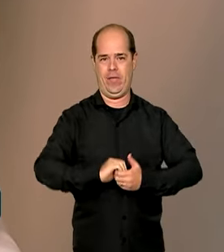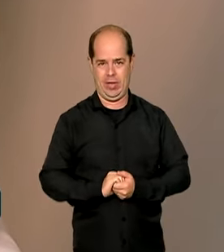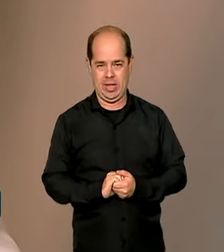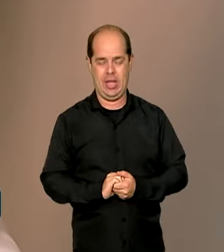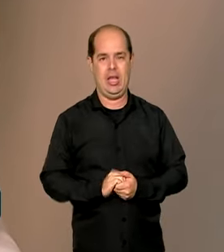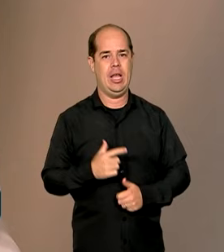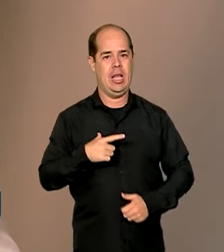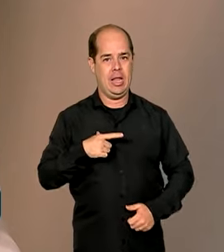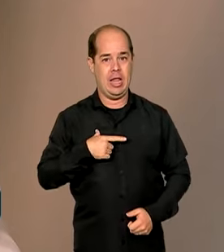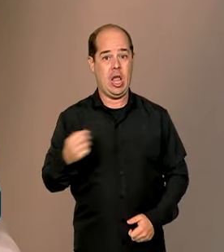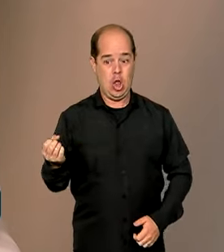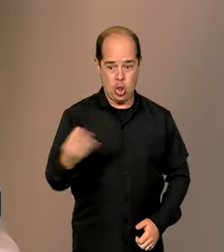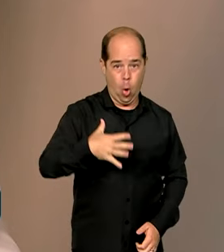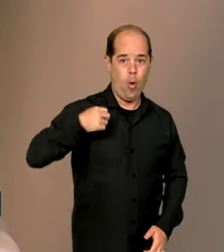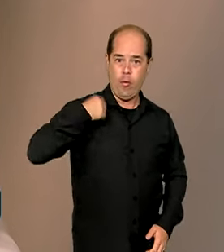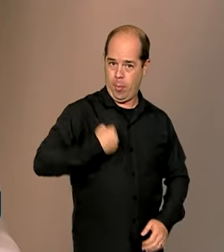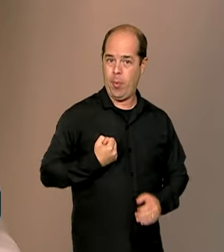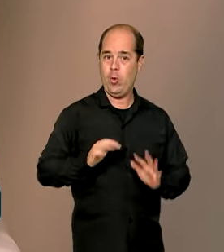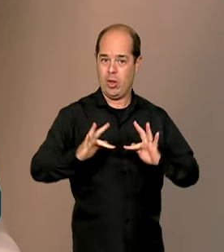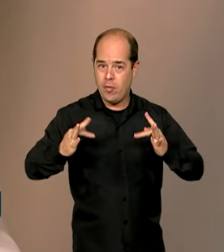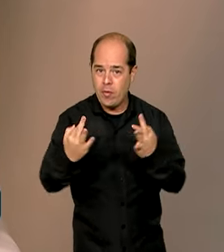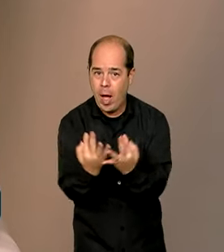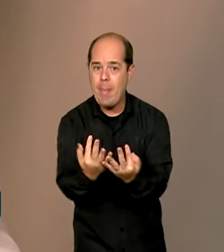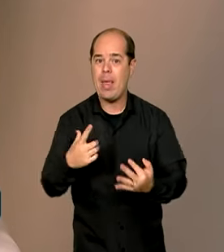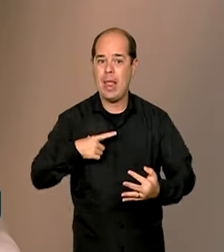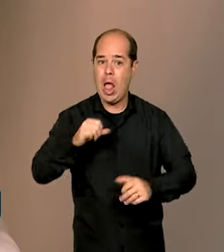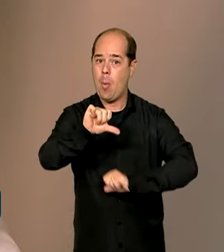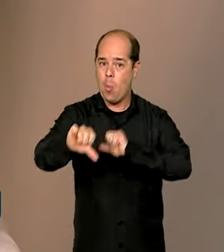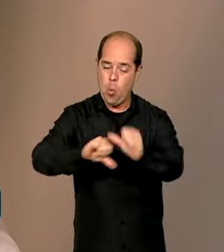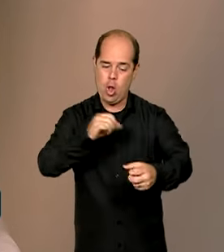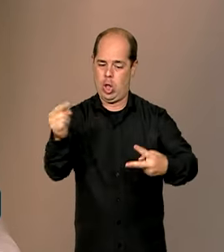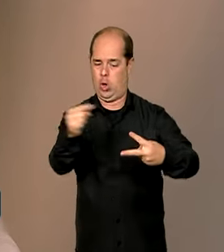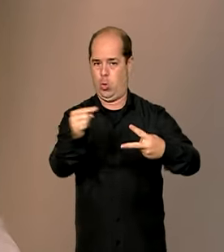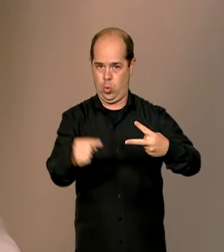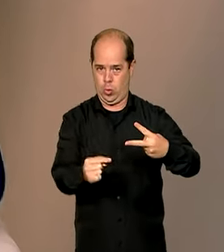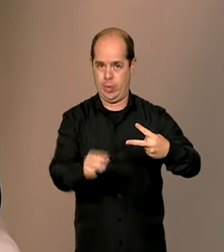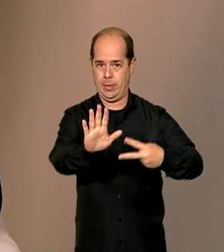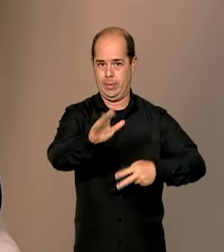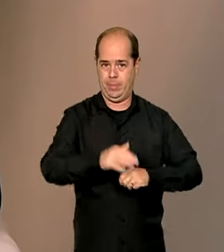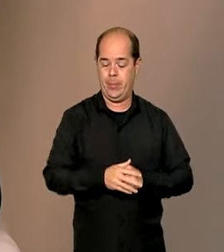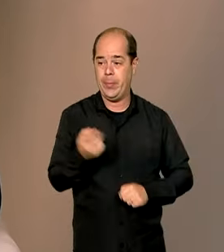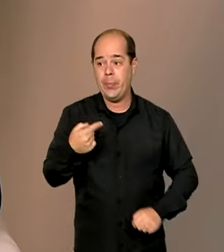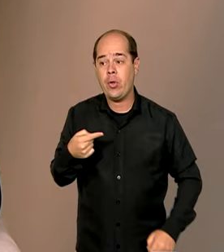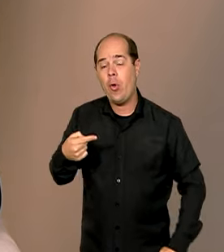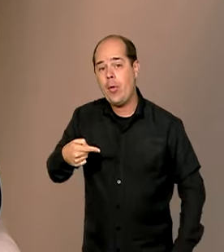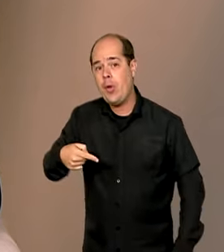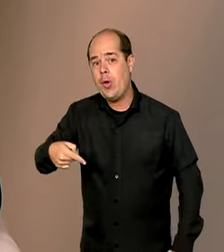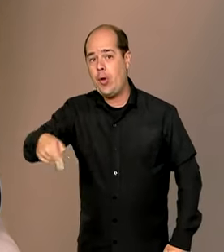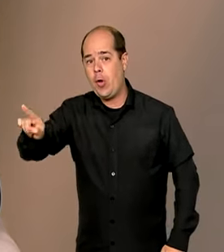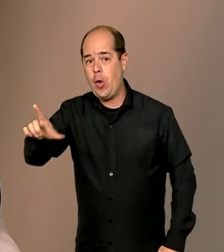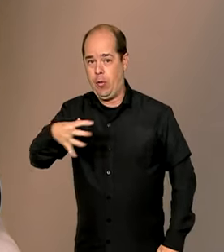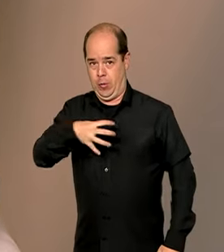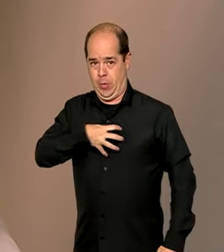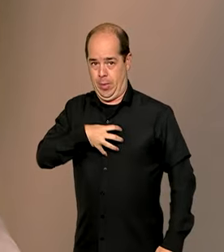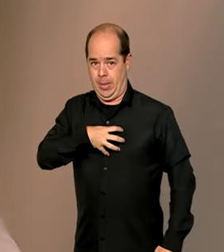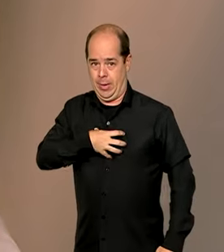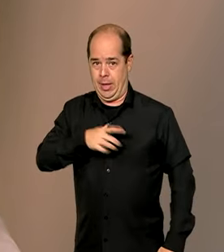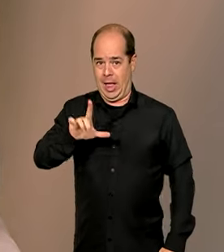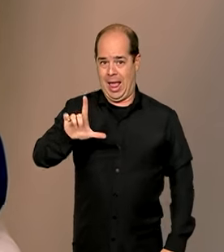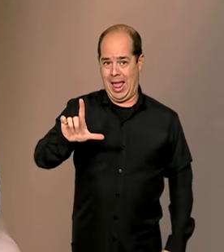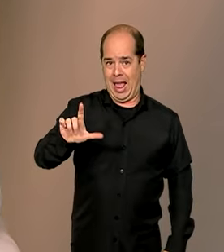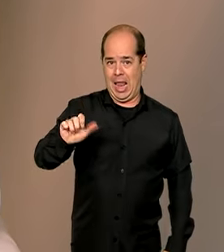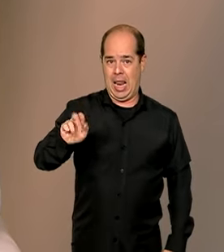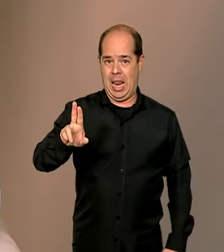um exemplo. Eu fui em Lauro de Freitas, na Bahia, e junto ali com o governador Jerônimo da Bahia,